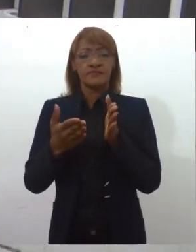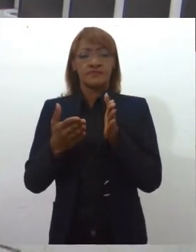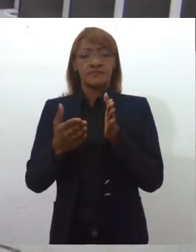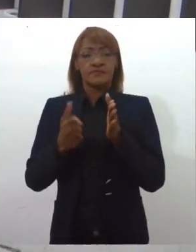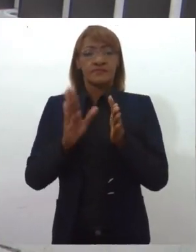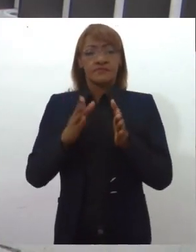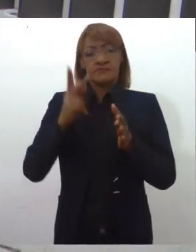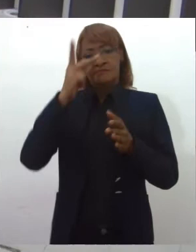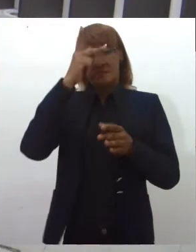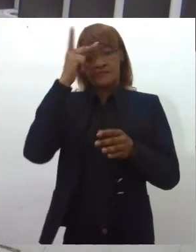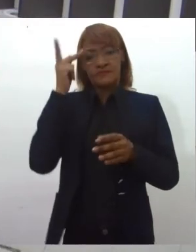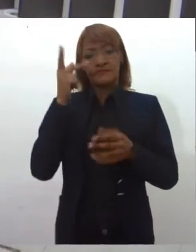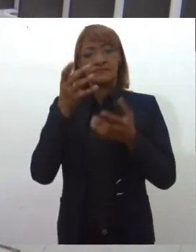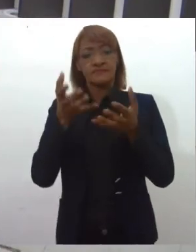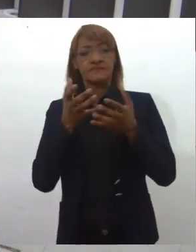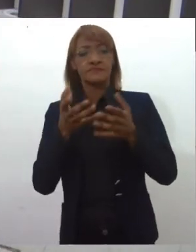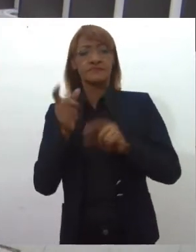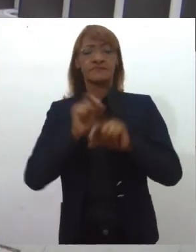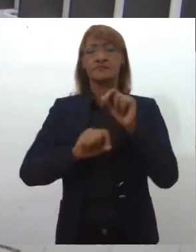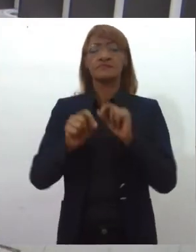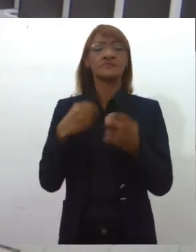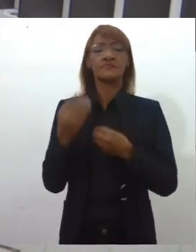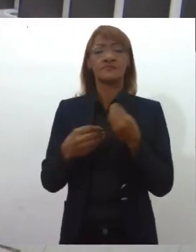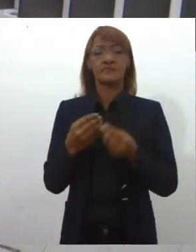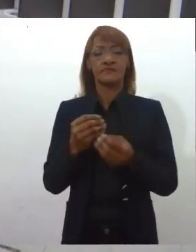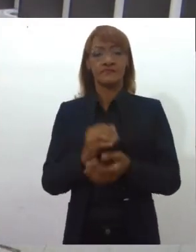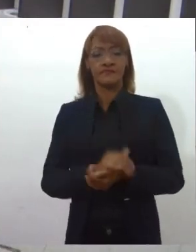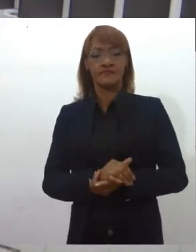pessoa interessada tem que fazer? Como é que ele vai realizar?